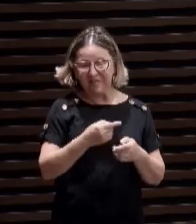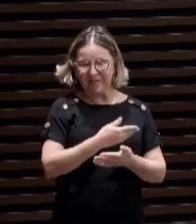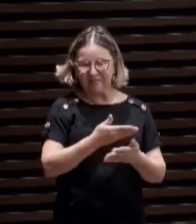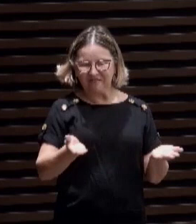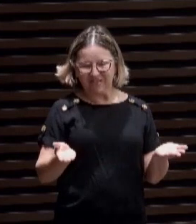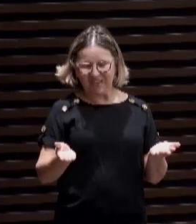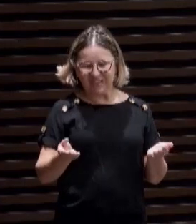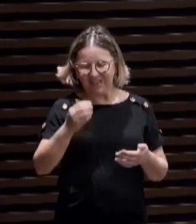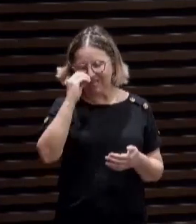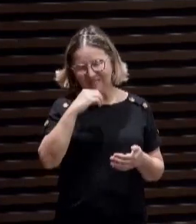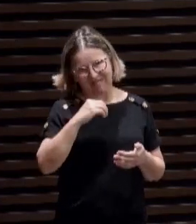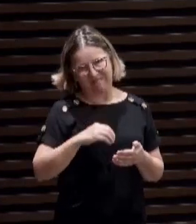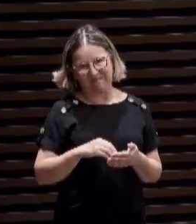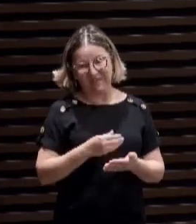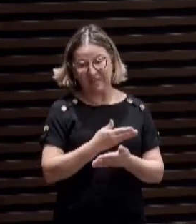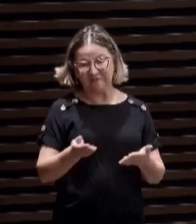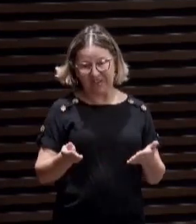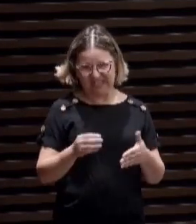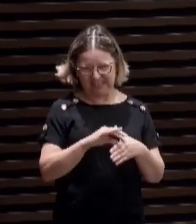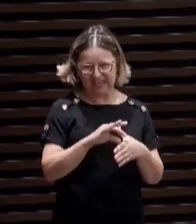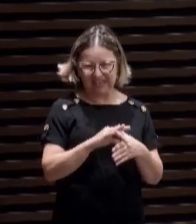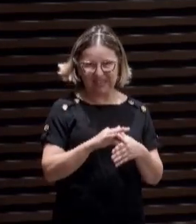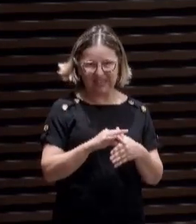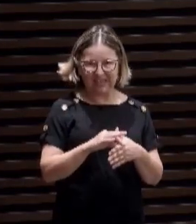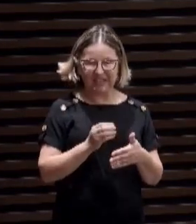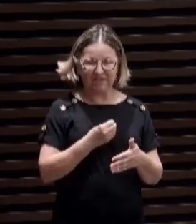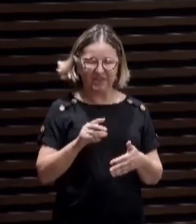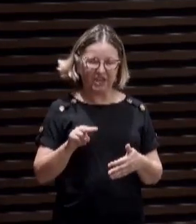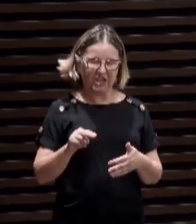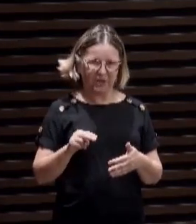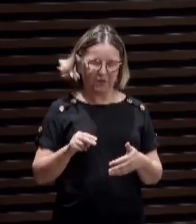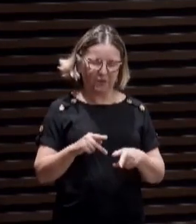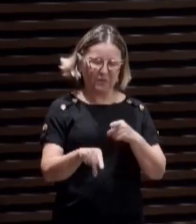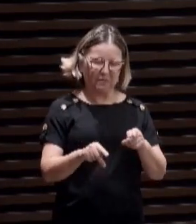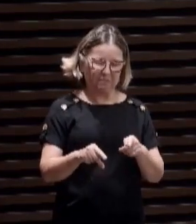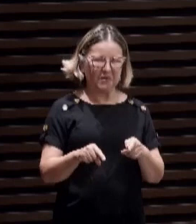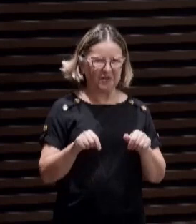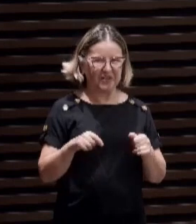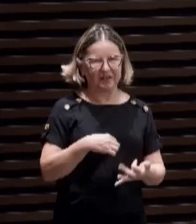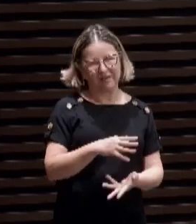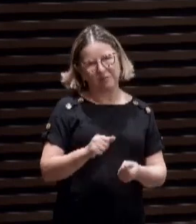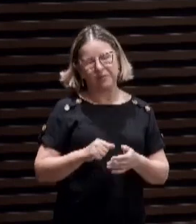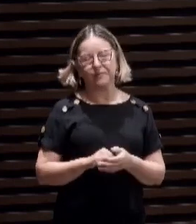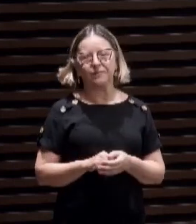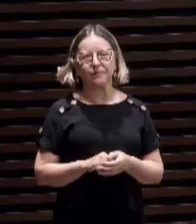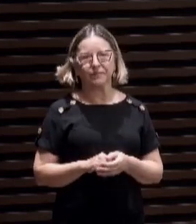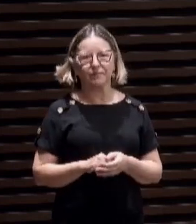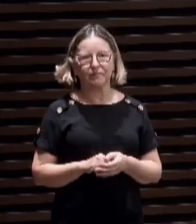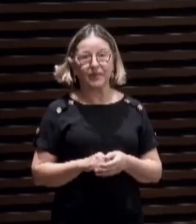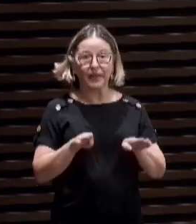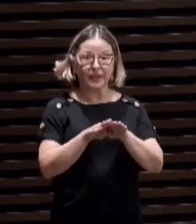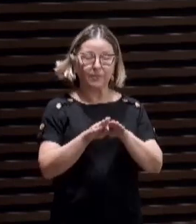não é assim que sois carnais e andais segundo o homem? Além disso, havia grupos